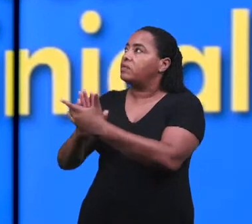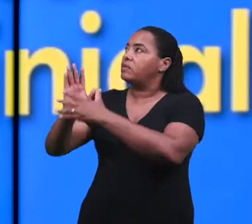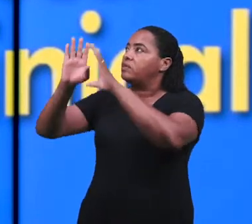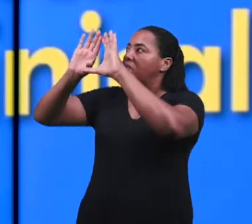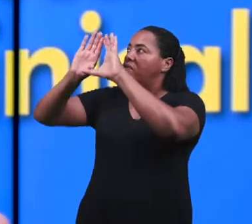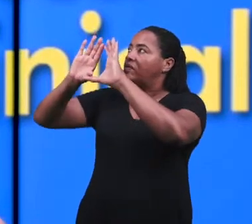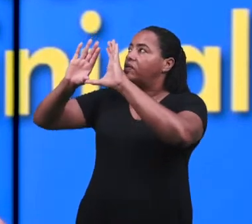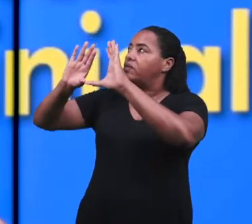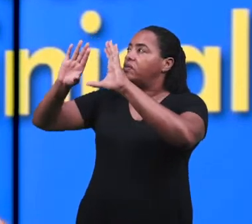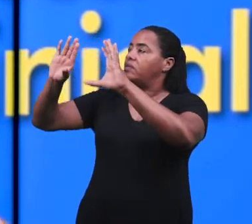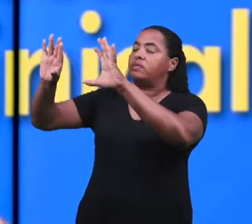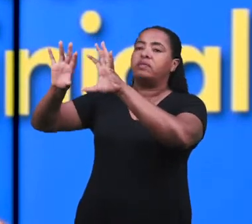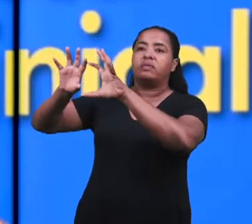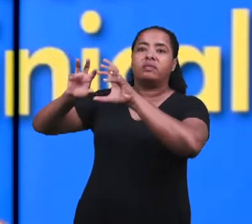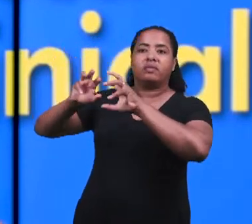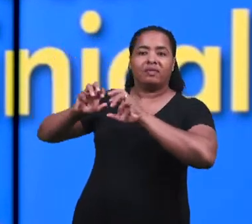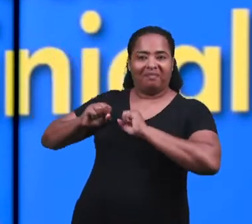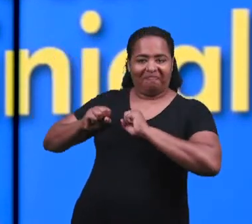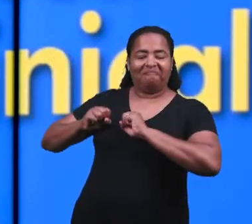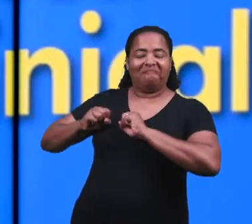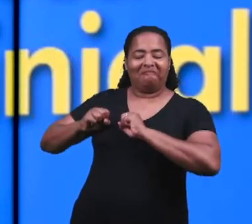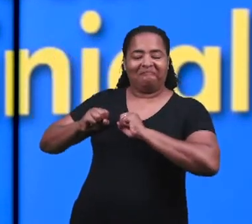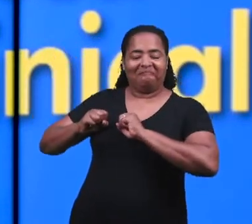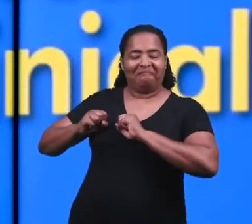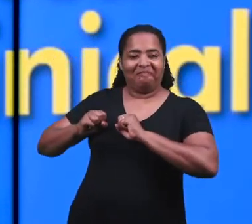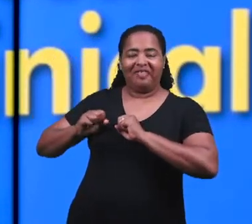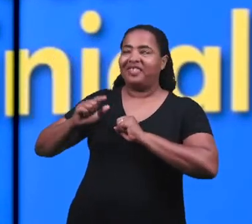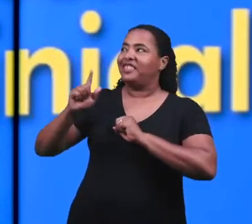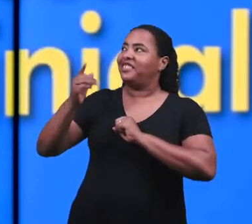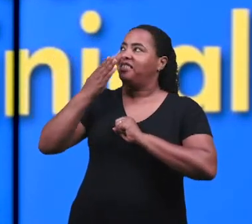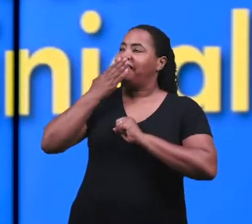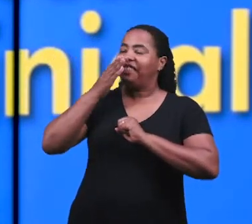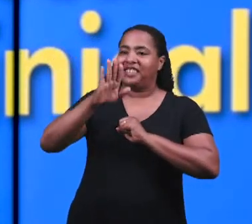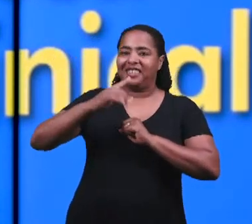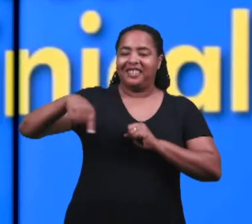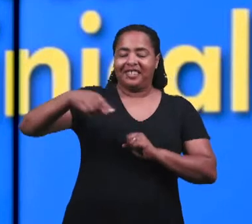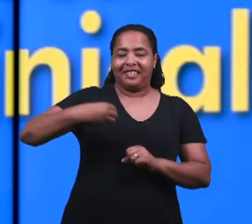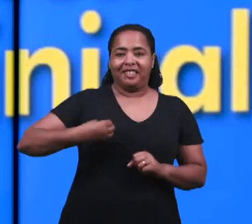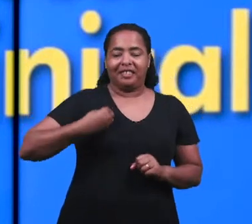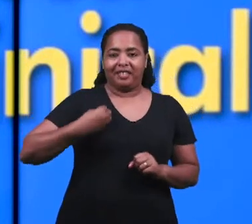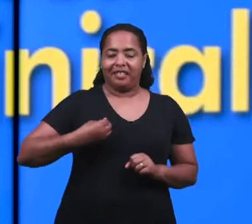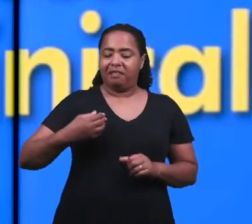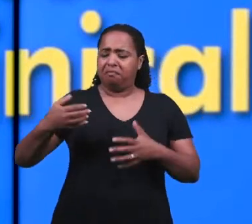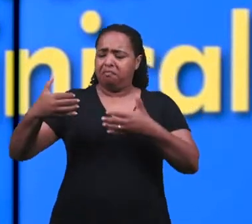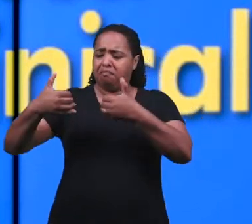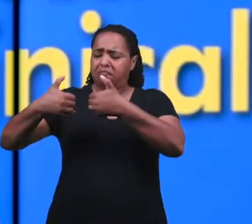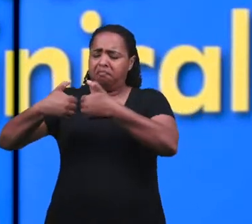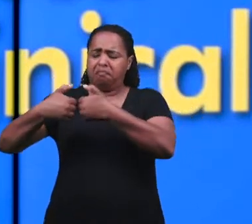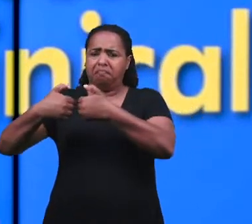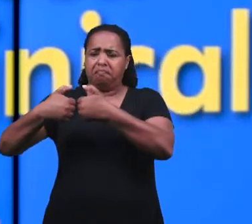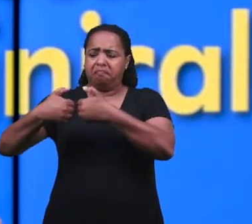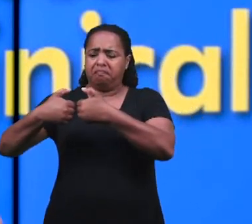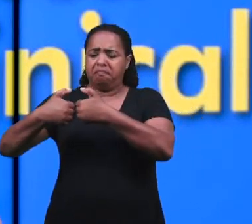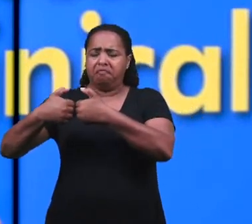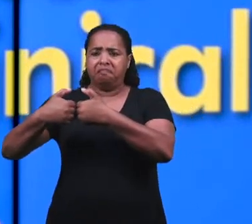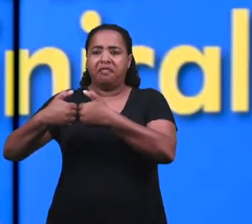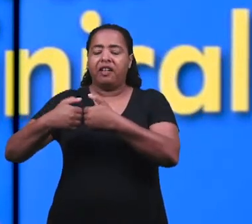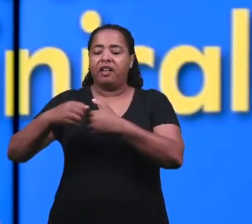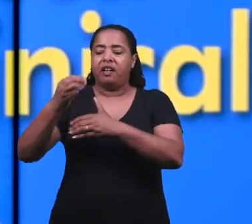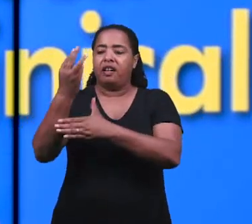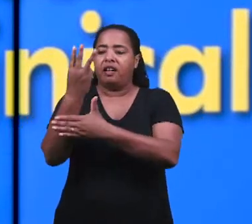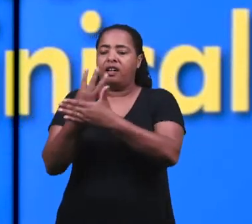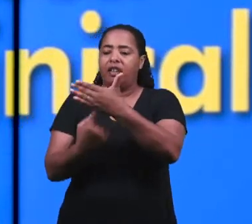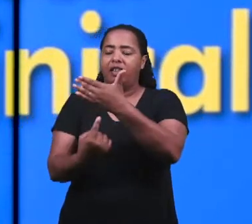e, portanto, tomar posse da Canaã Celestial, a nossa terra prometida. E ali, a arca, a passagem da arca, é a passagem